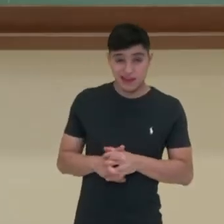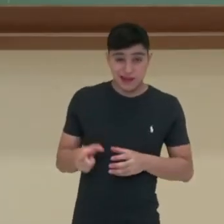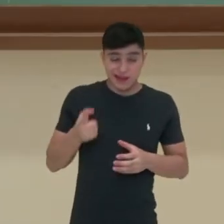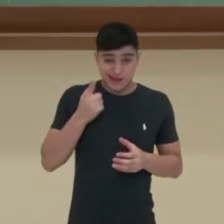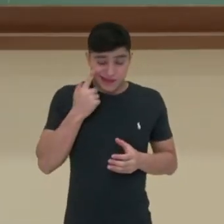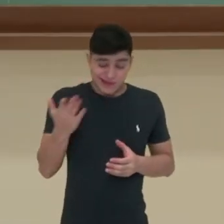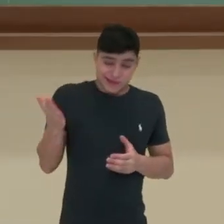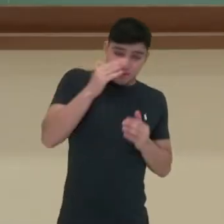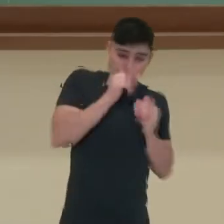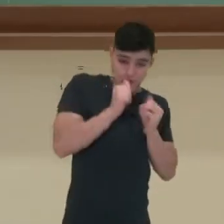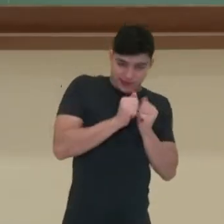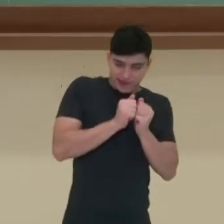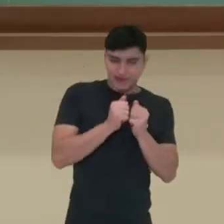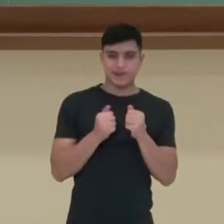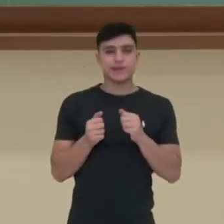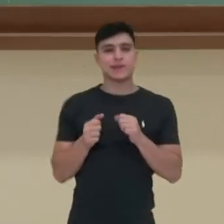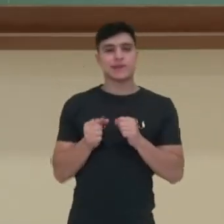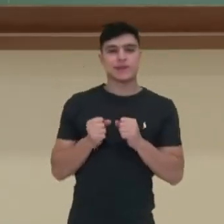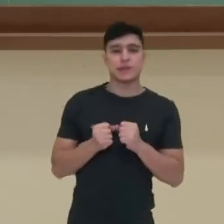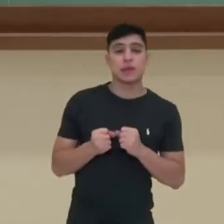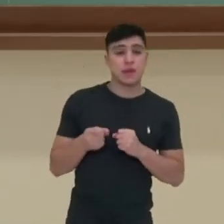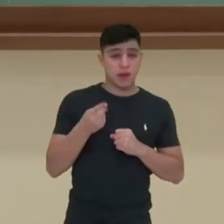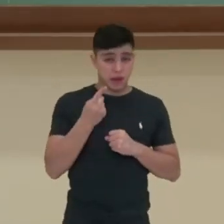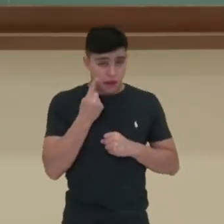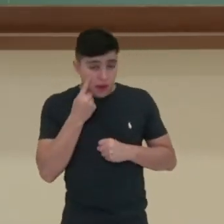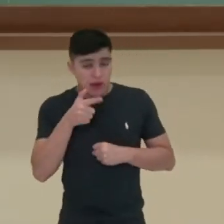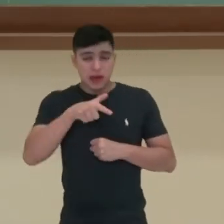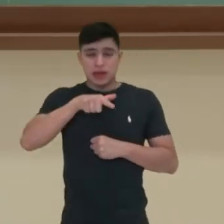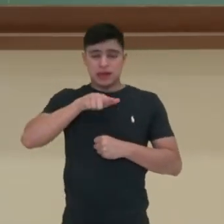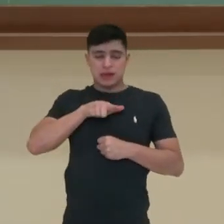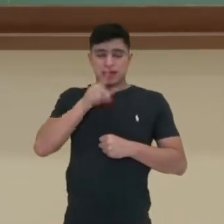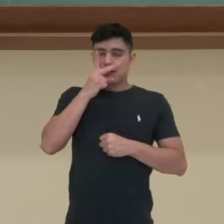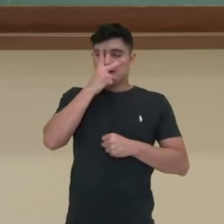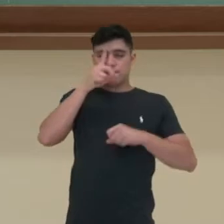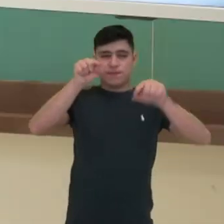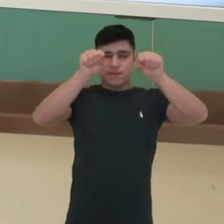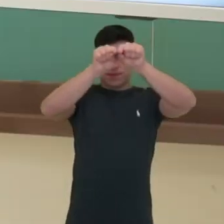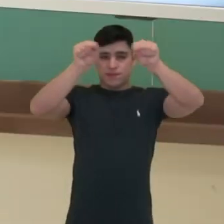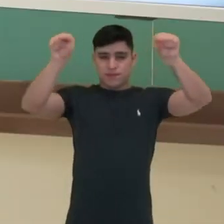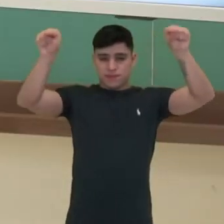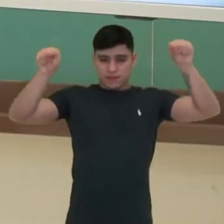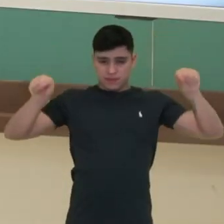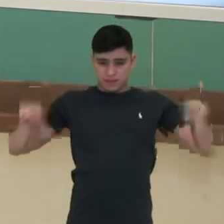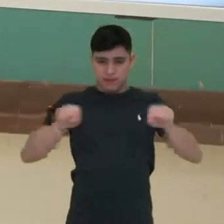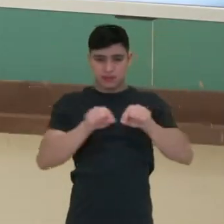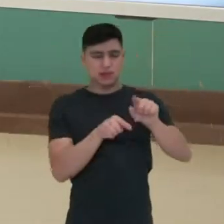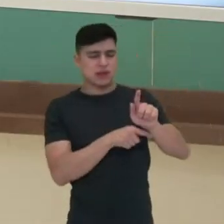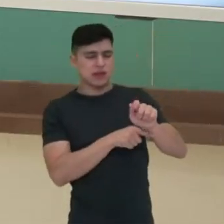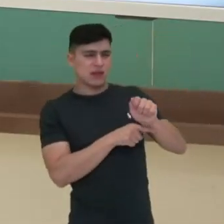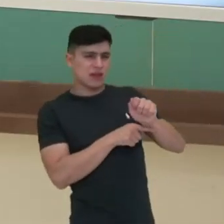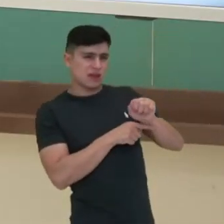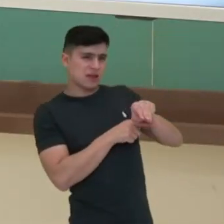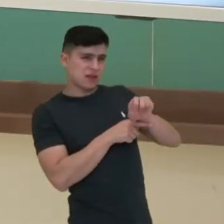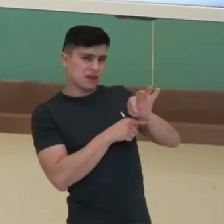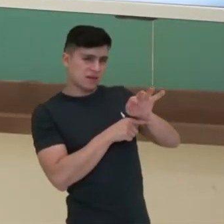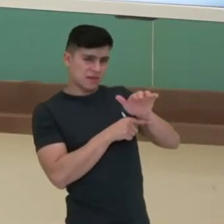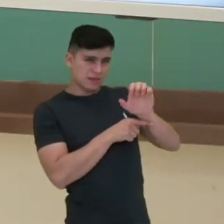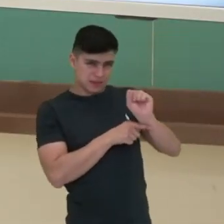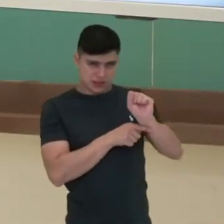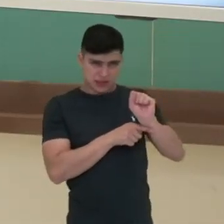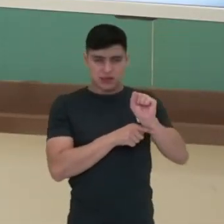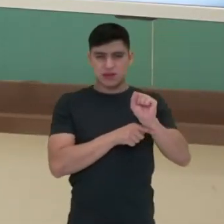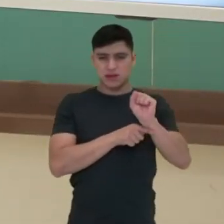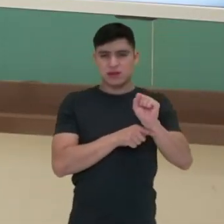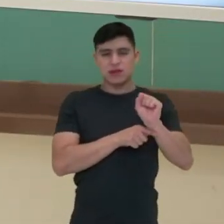Vamos lá então, pessoal. Nós temos aqui os gametas obtidos a partir, né, desmembrando ali